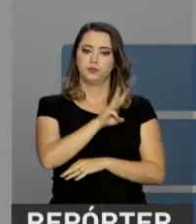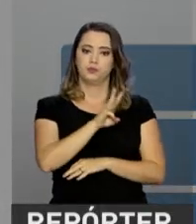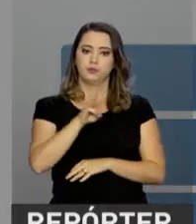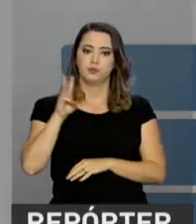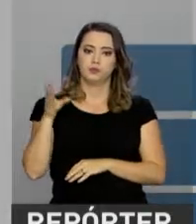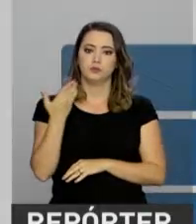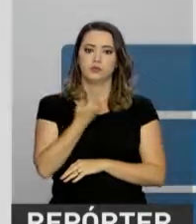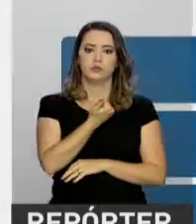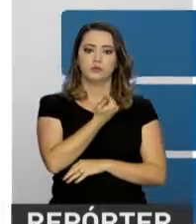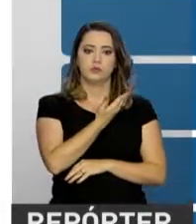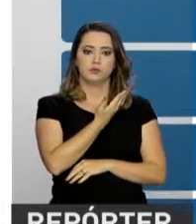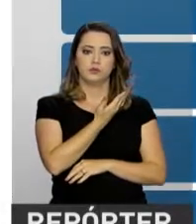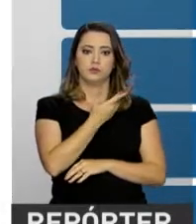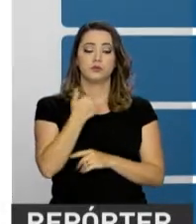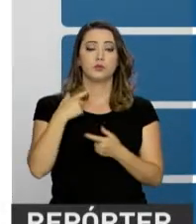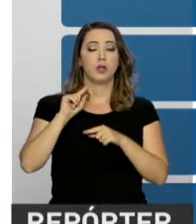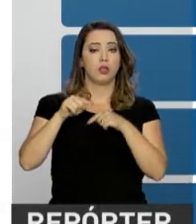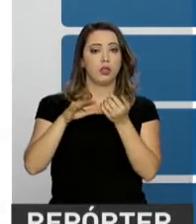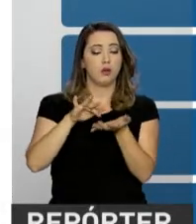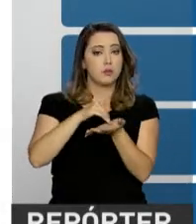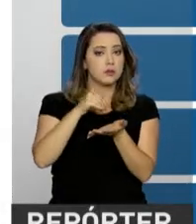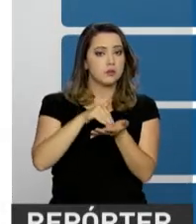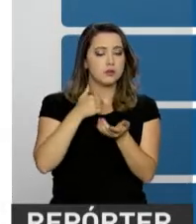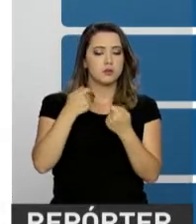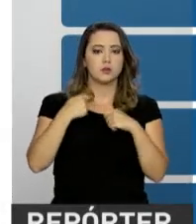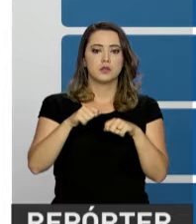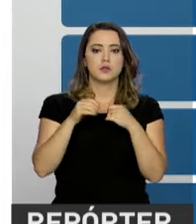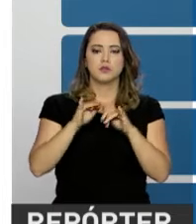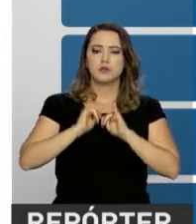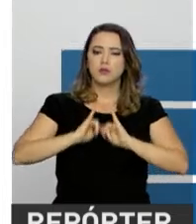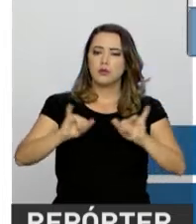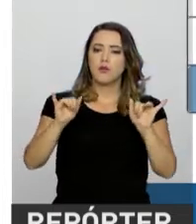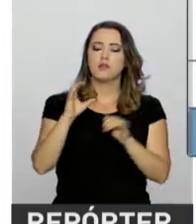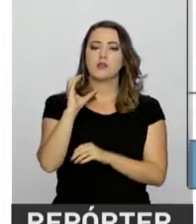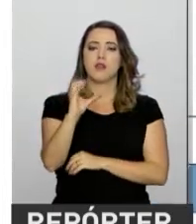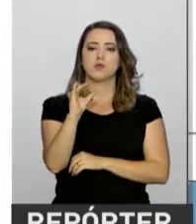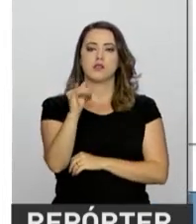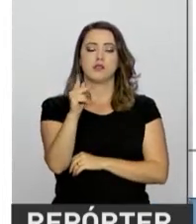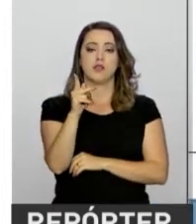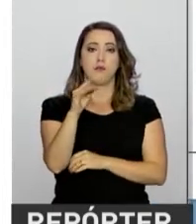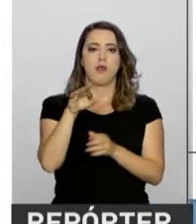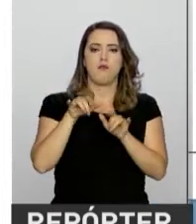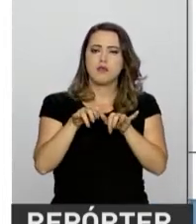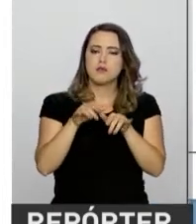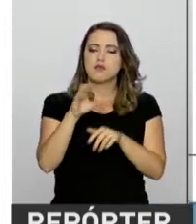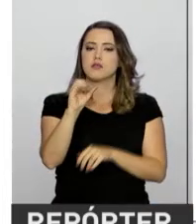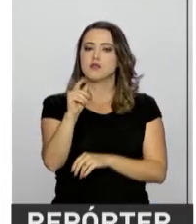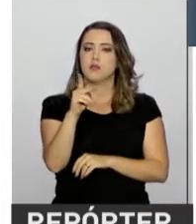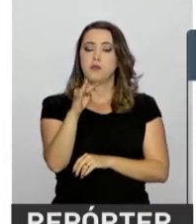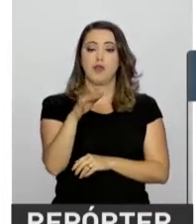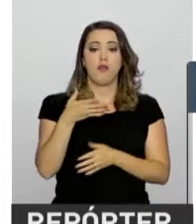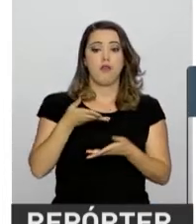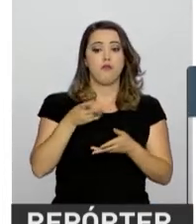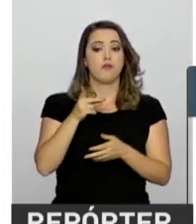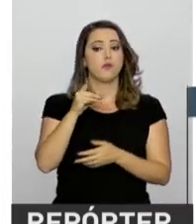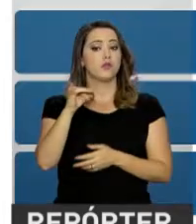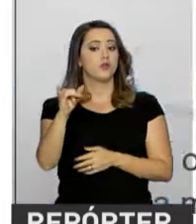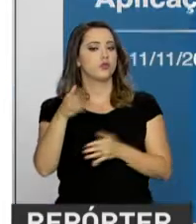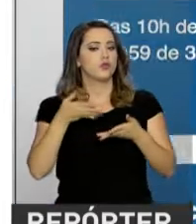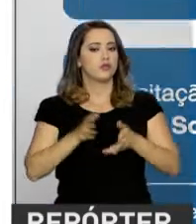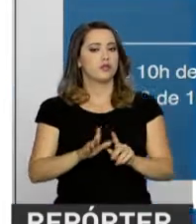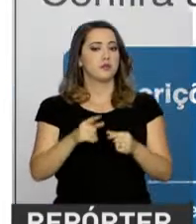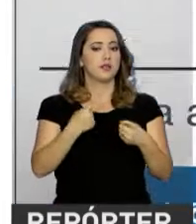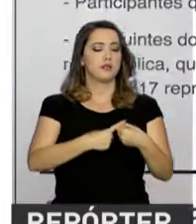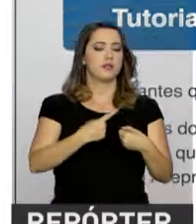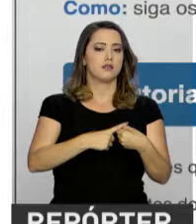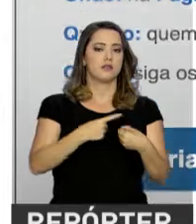na internet. No processo de inscrição, o candidato precisa inserir CPF, data de nascimento, o município onde vai fazer a prova